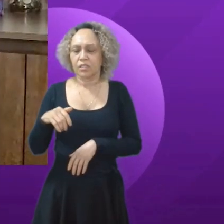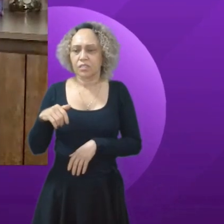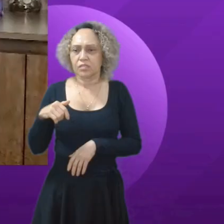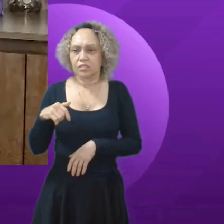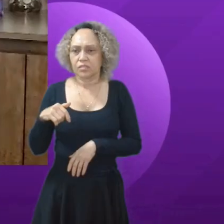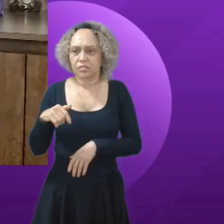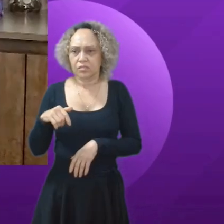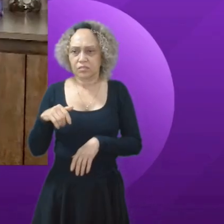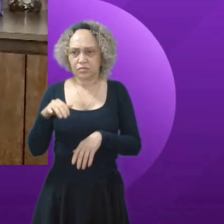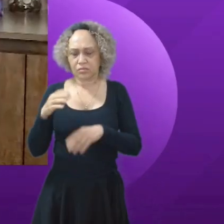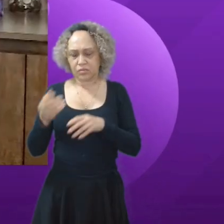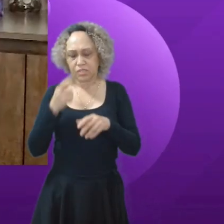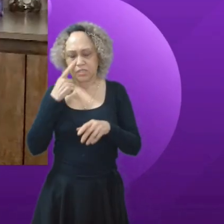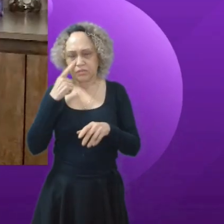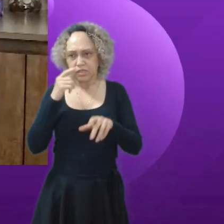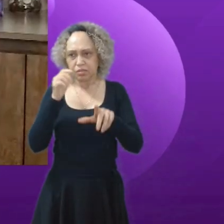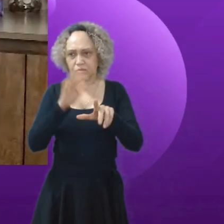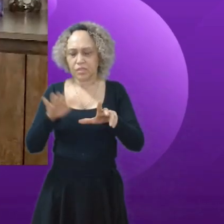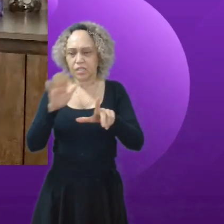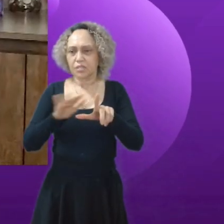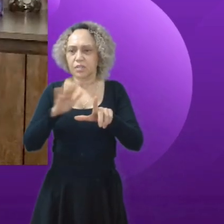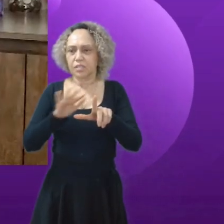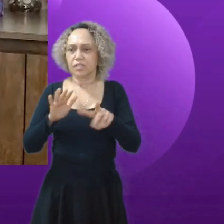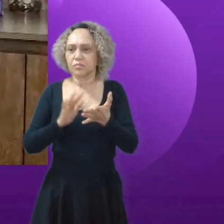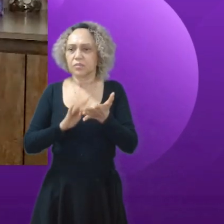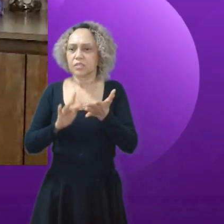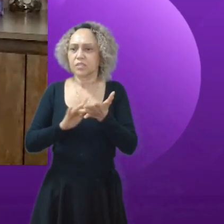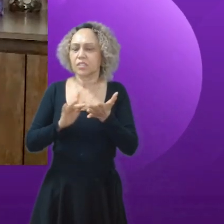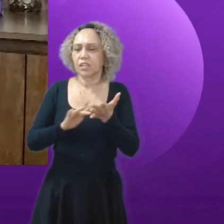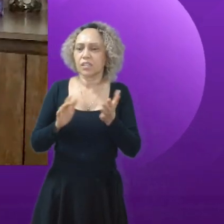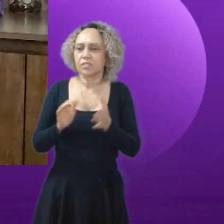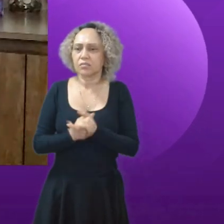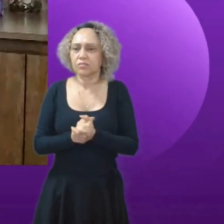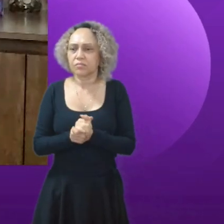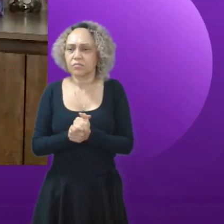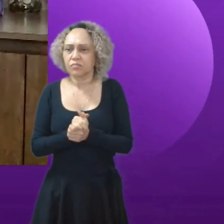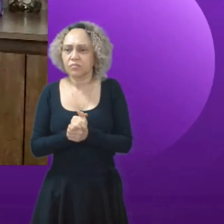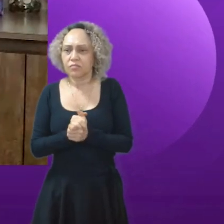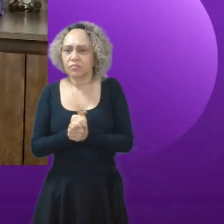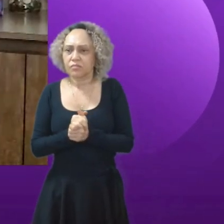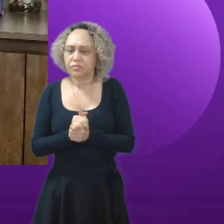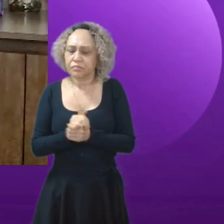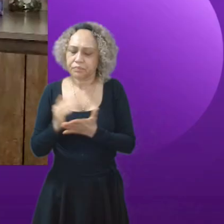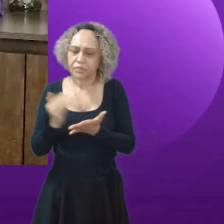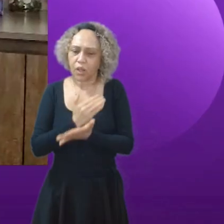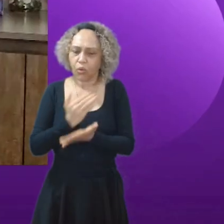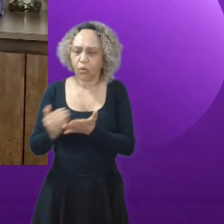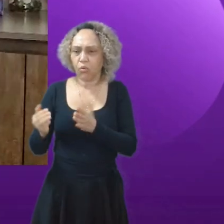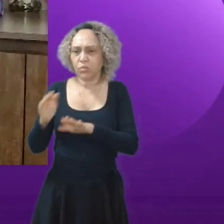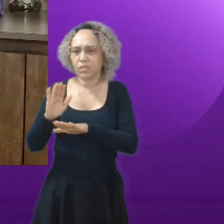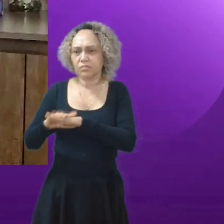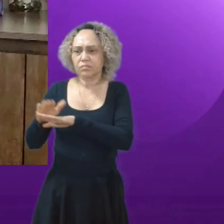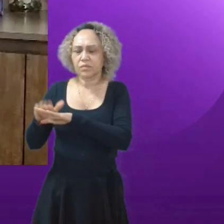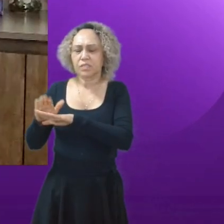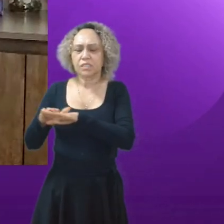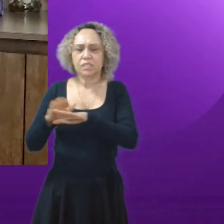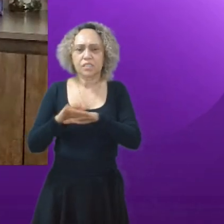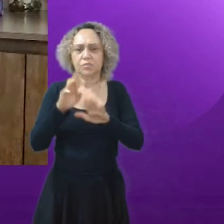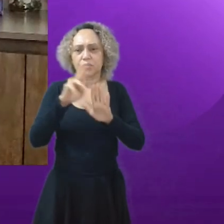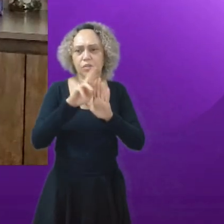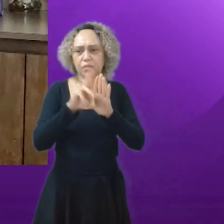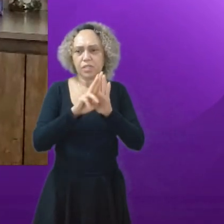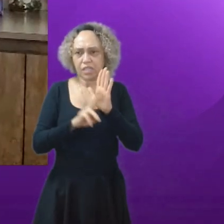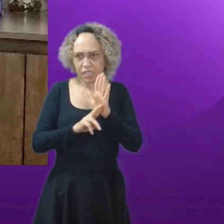nas plataformas digitais, algumas delas têm suas regras próprias. Então, assim, quando a gente dá